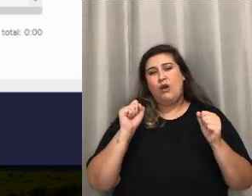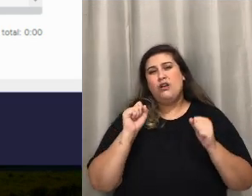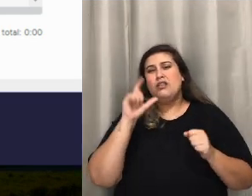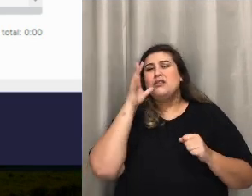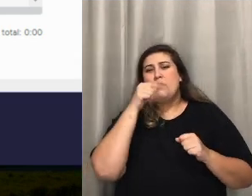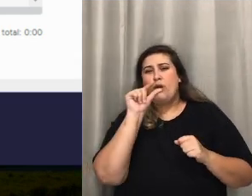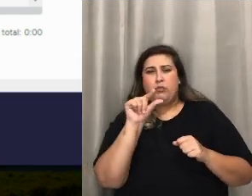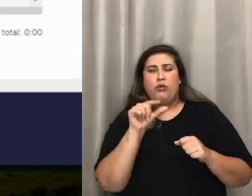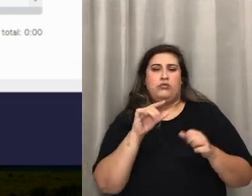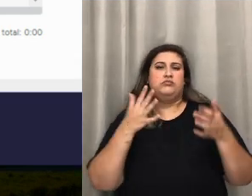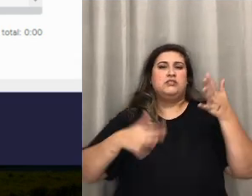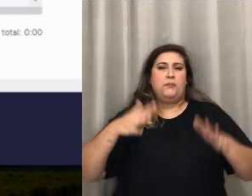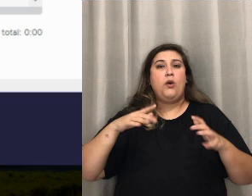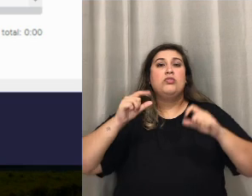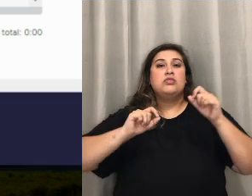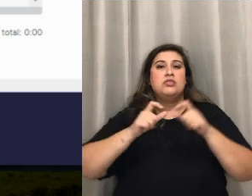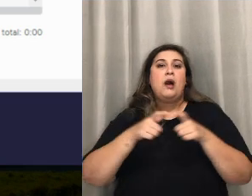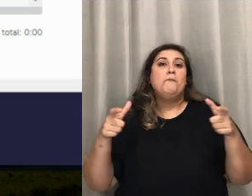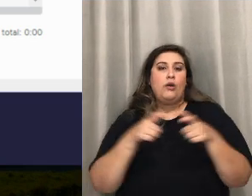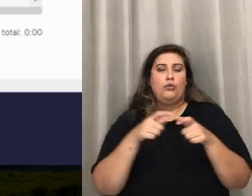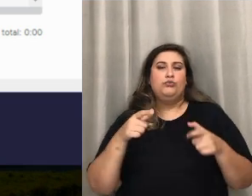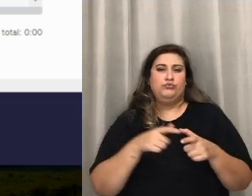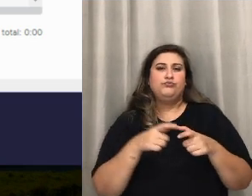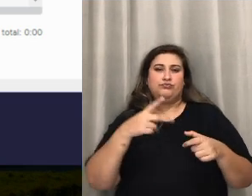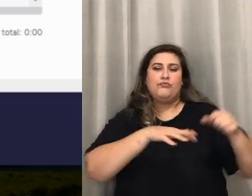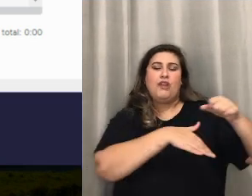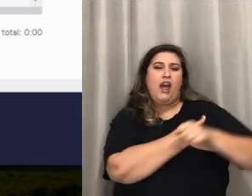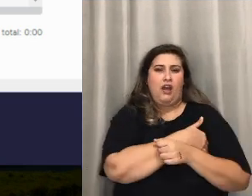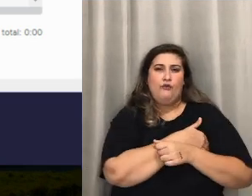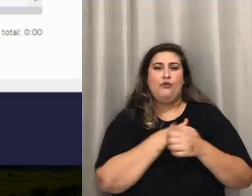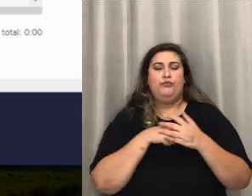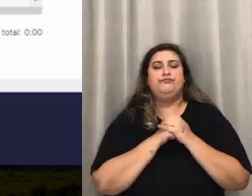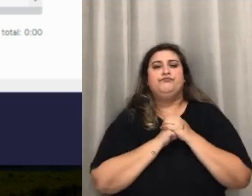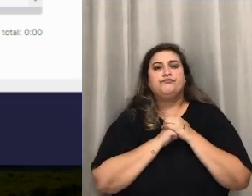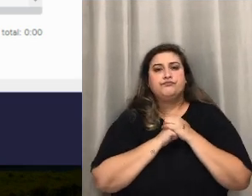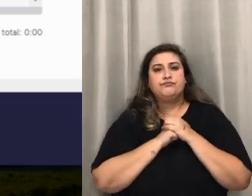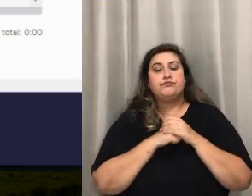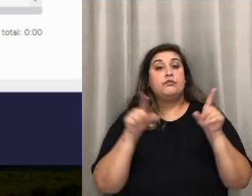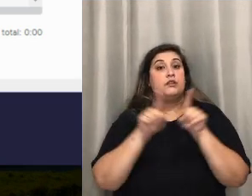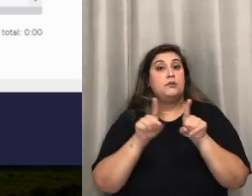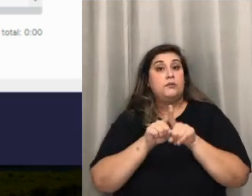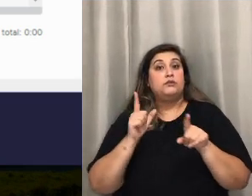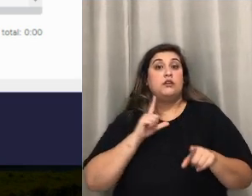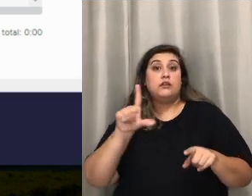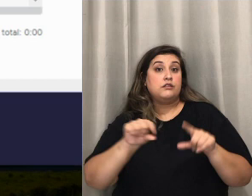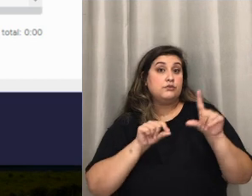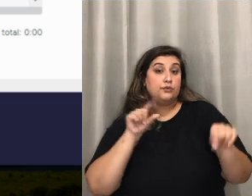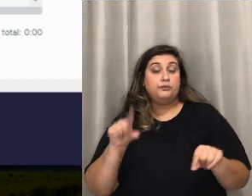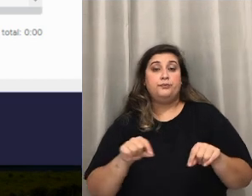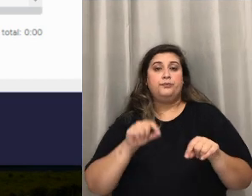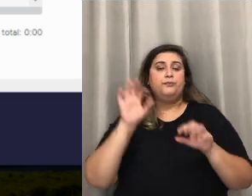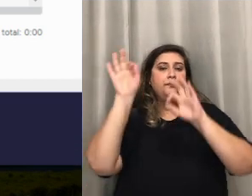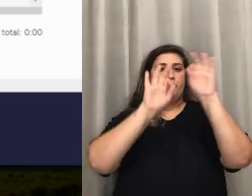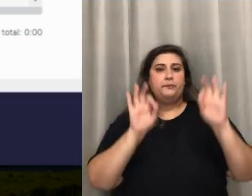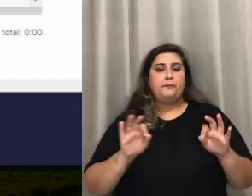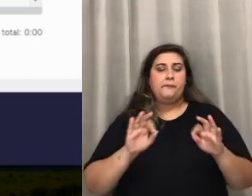Então, pode demorar um pouquinho, dependendo do tamanho do nosso arquivo. Nós temos a opção ainda de